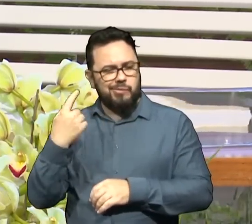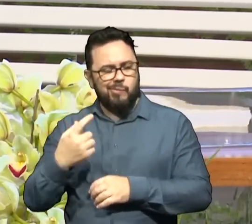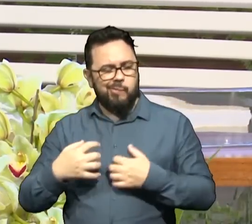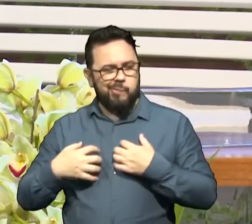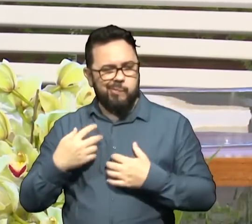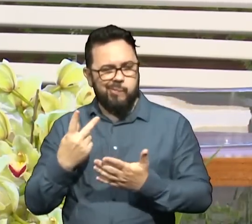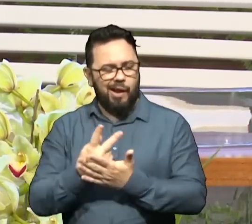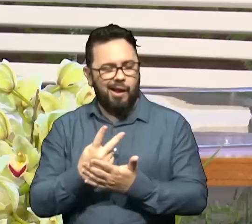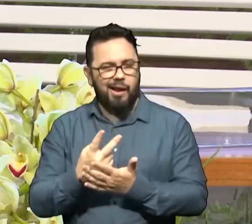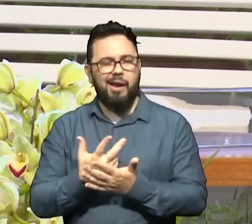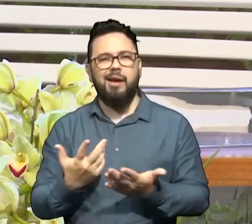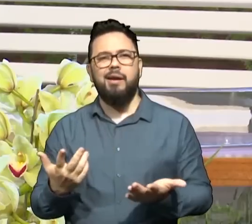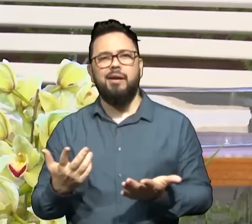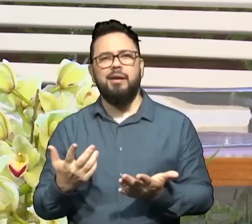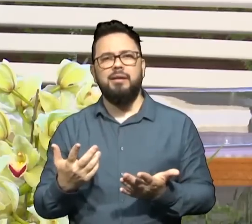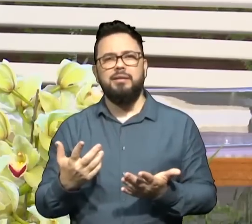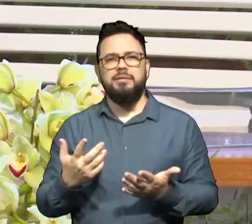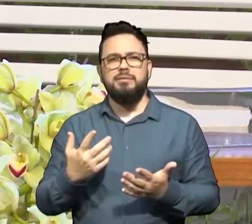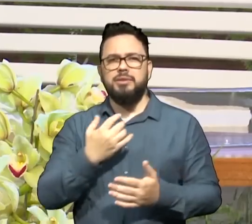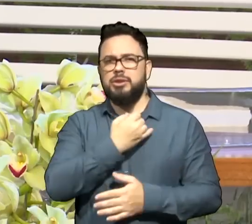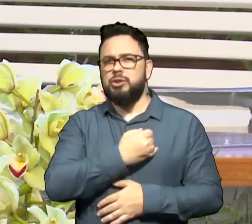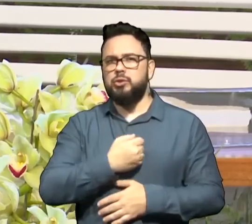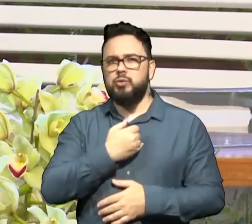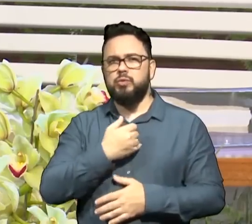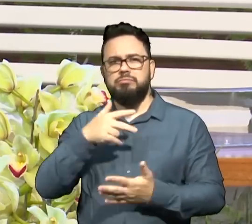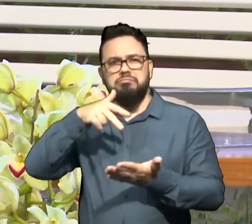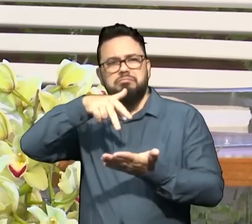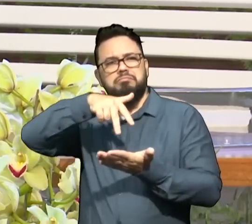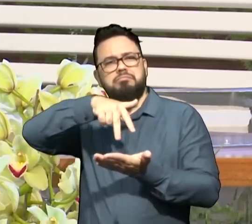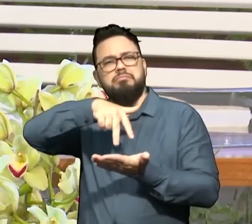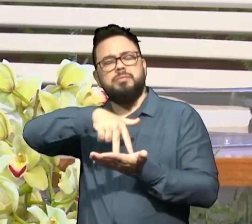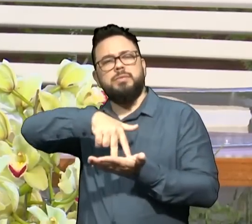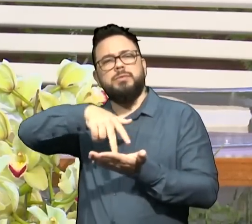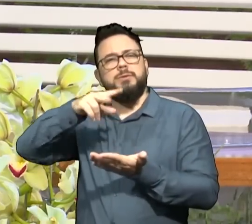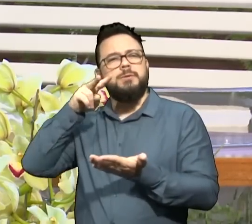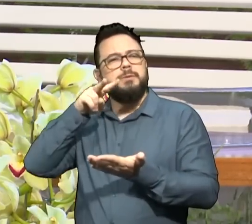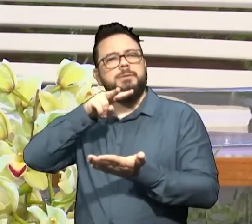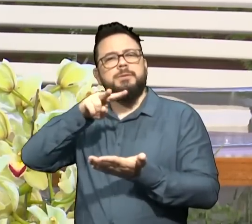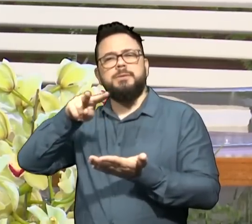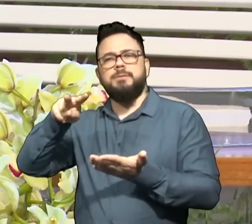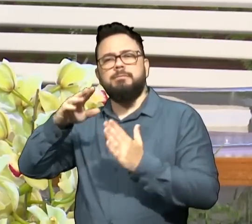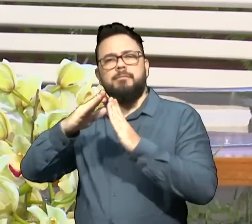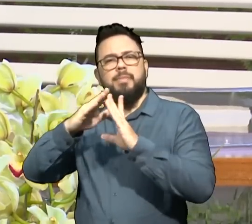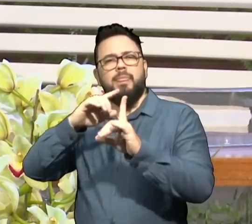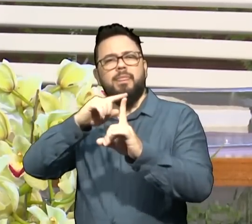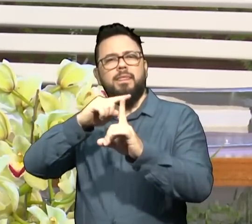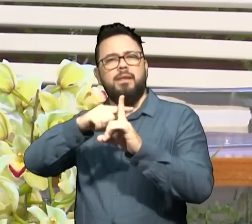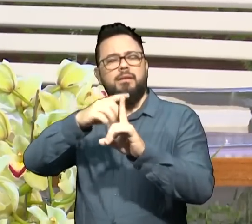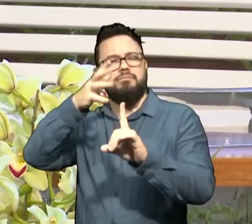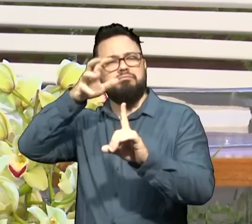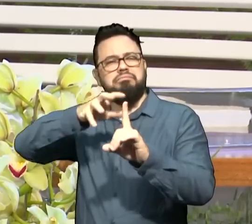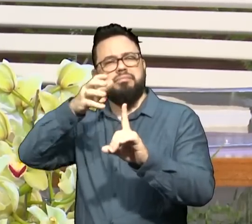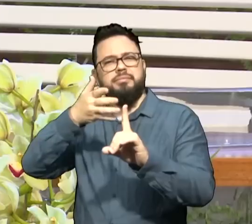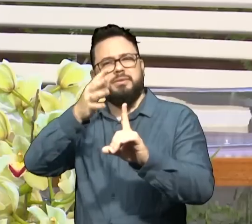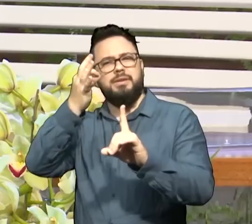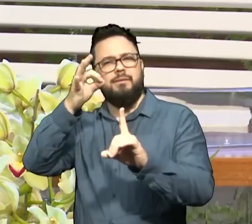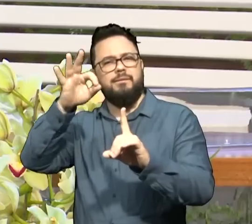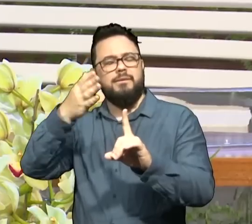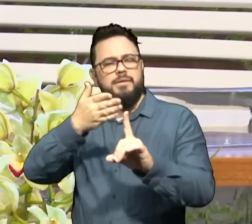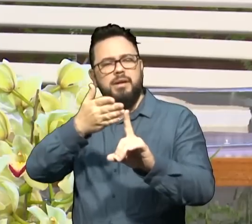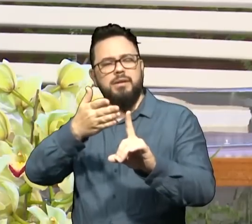equivocamos e ele olhava para aquele alto onde hoje está o Monastério e viu o Templo de Diana tão imponente